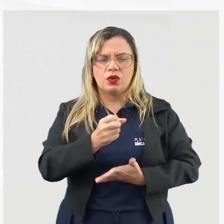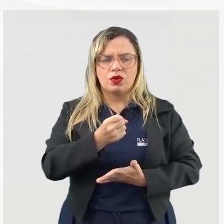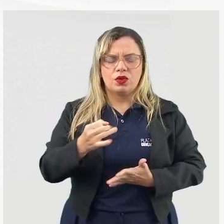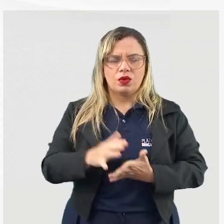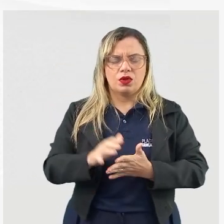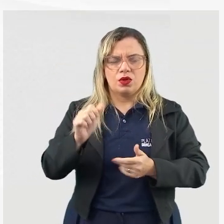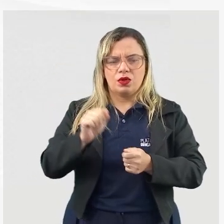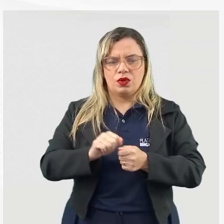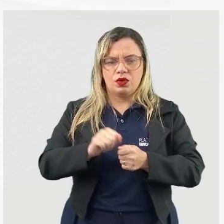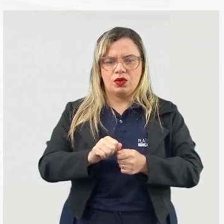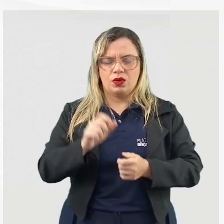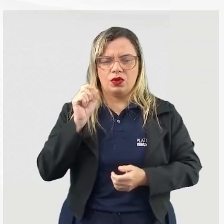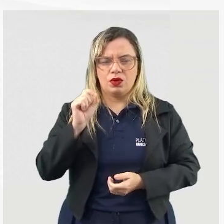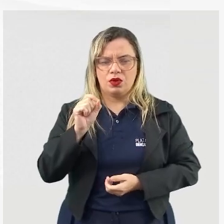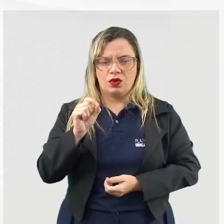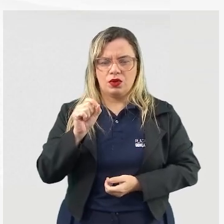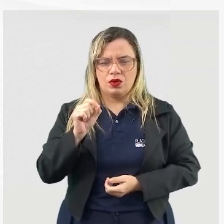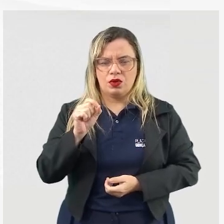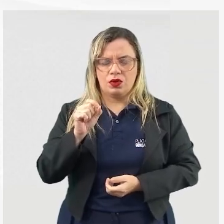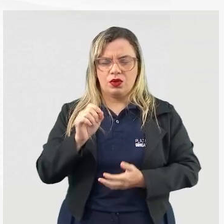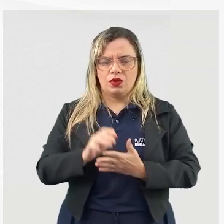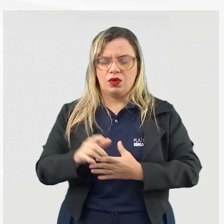o seguinte, eu vou cortar um zero com zero.